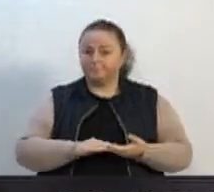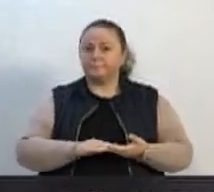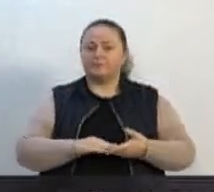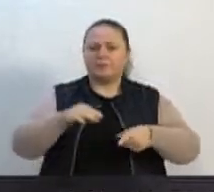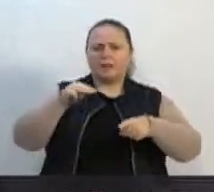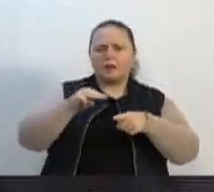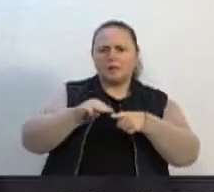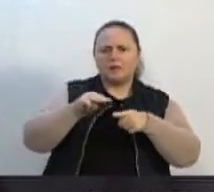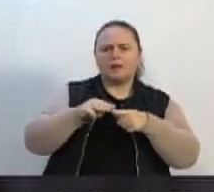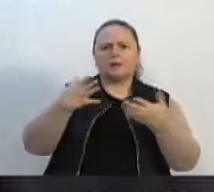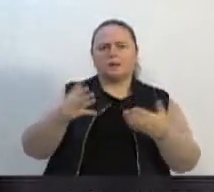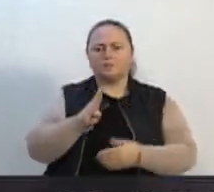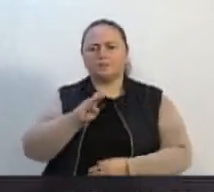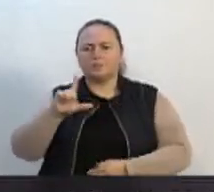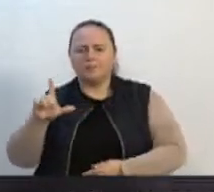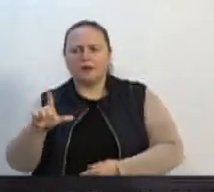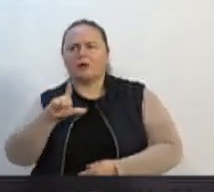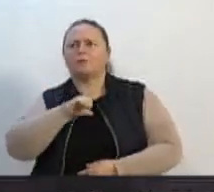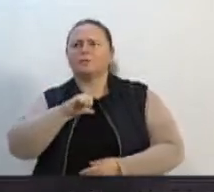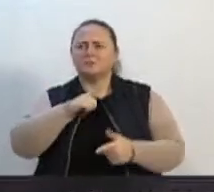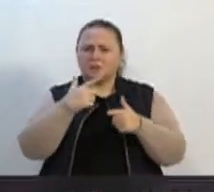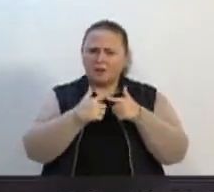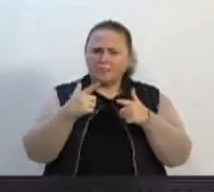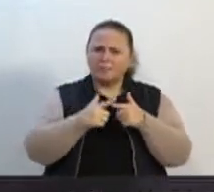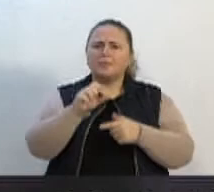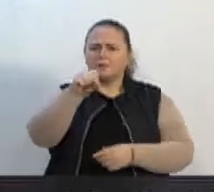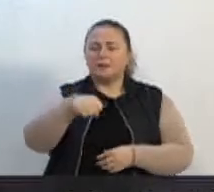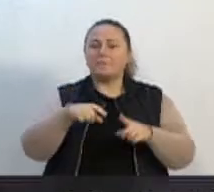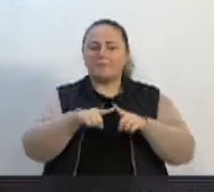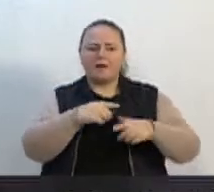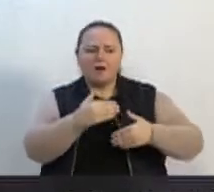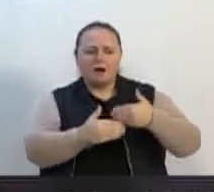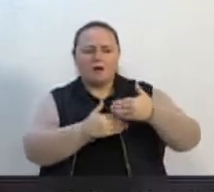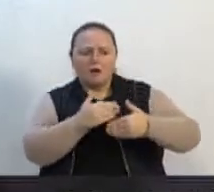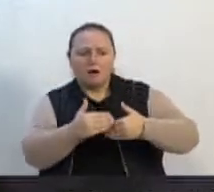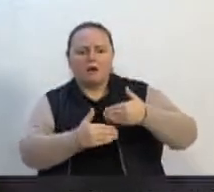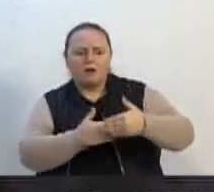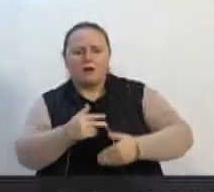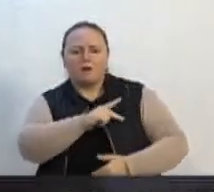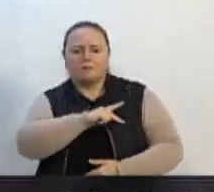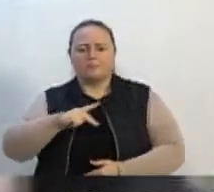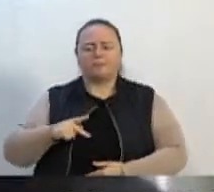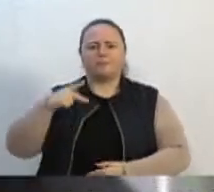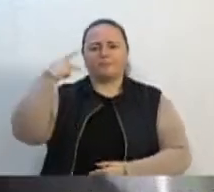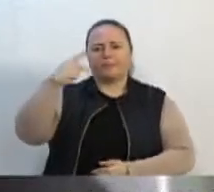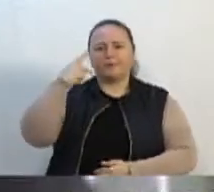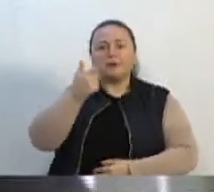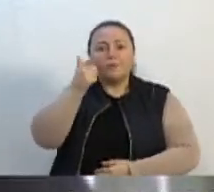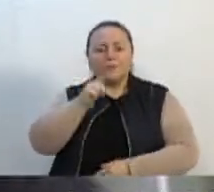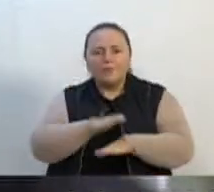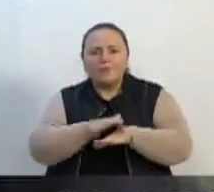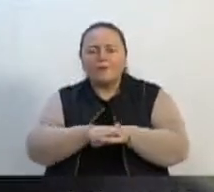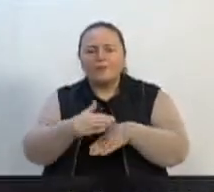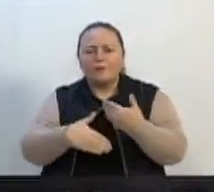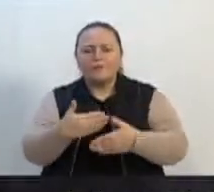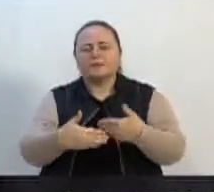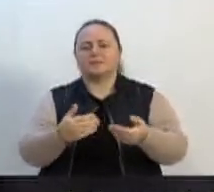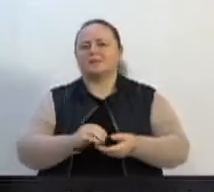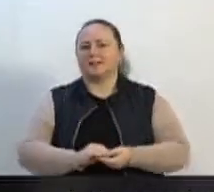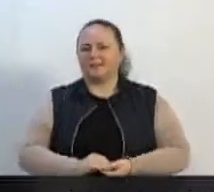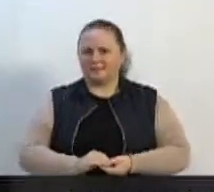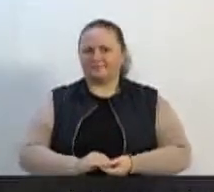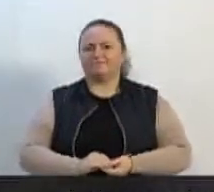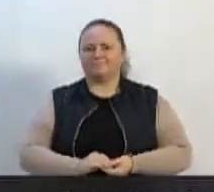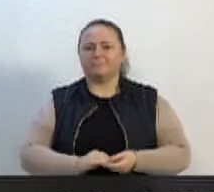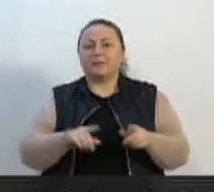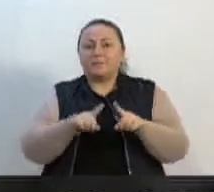problemas que tem, desenvolve uma política pública com as suas limitações e com as suas problemáticas, mas desenvolve. E nós não temos o desenvolvimento dessa política do